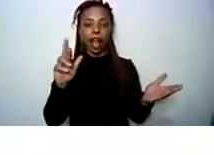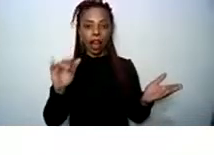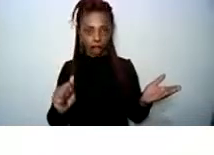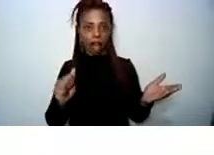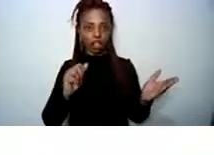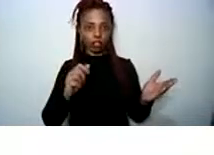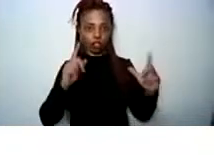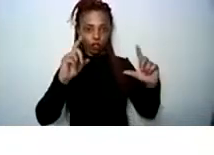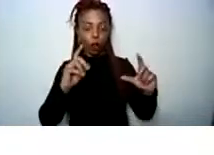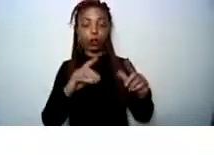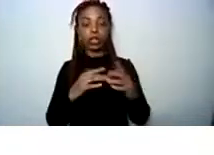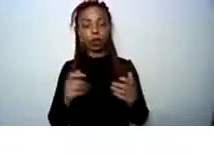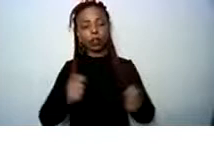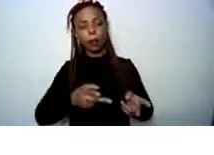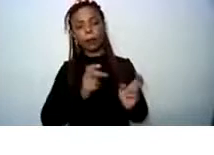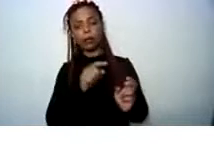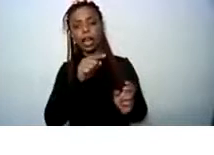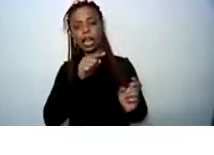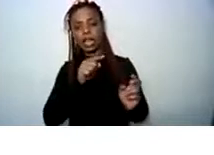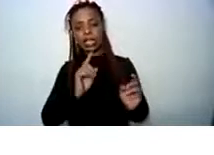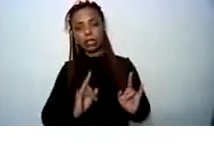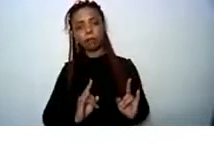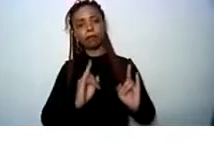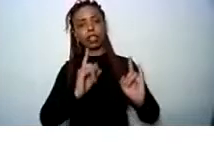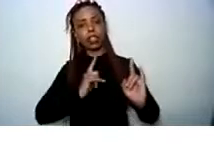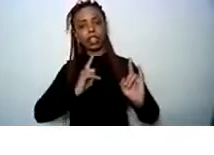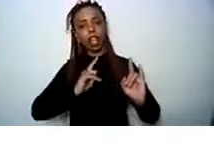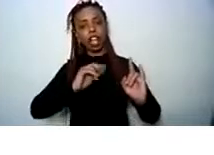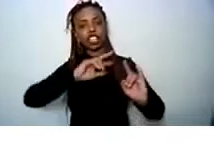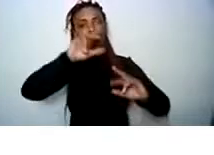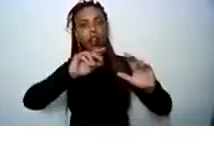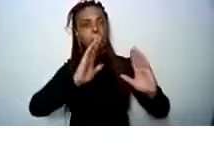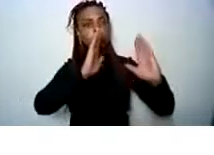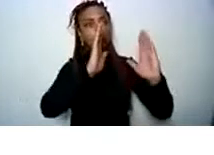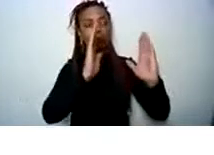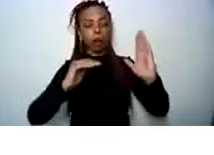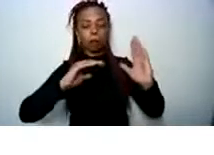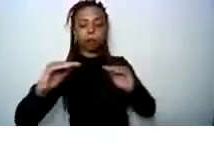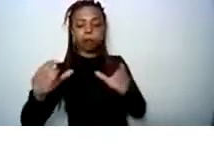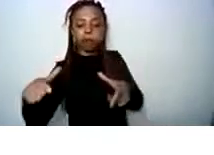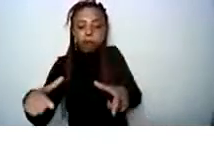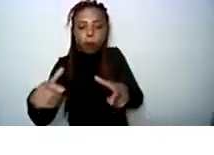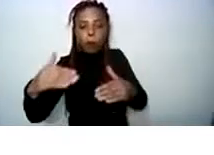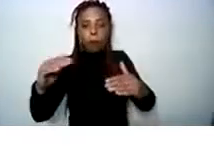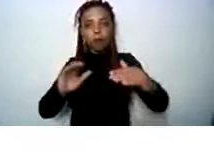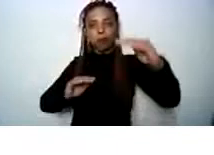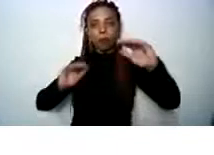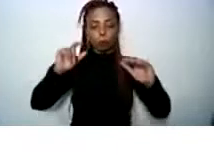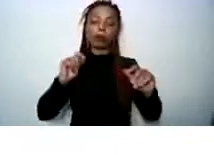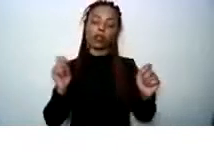esse edifício, ele tem vários volumes escalonados. A gente consegue perceber que é um edifício vertical,